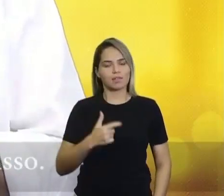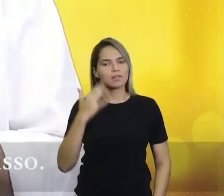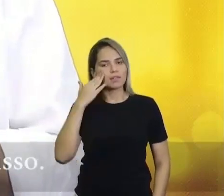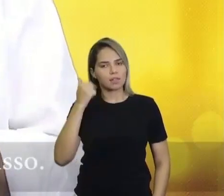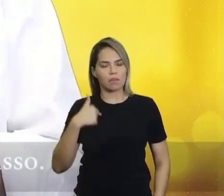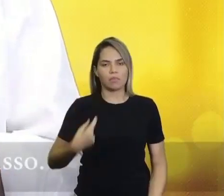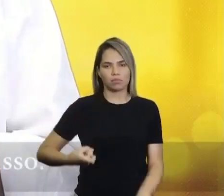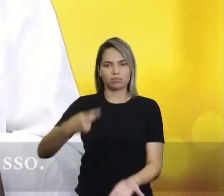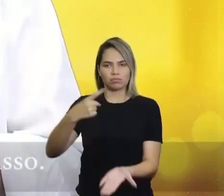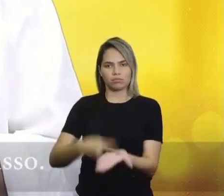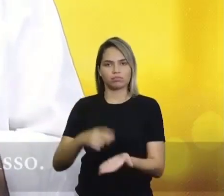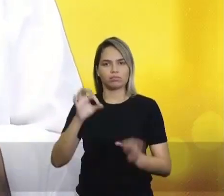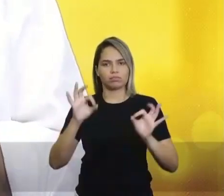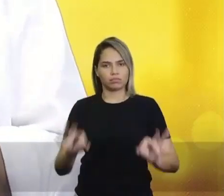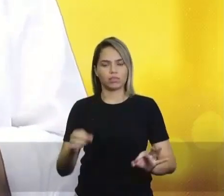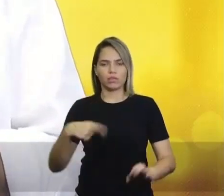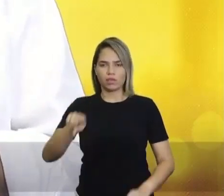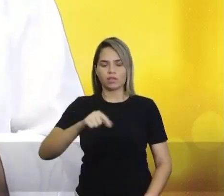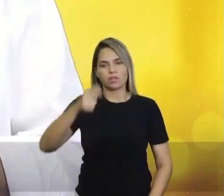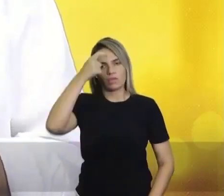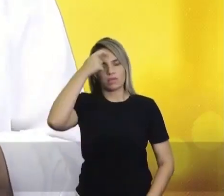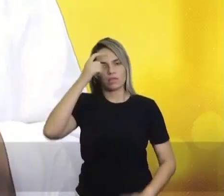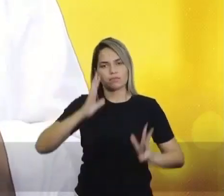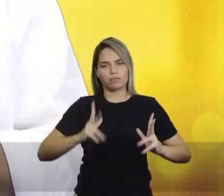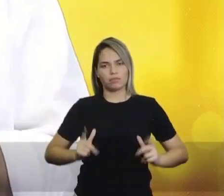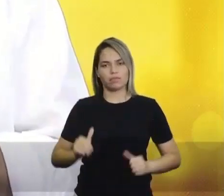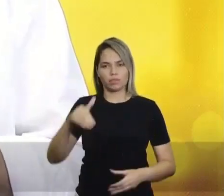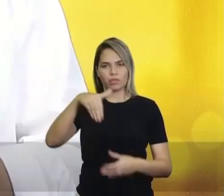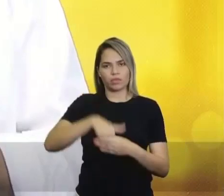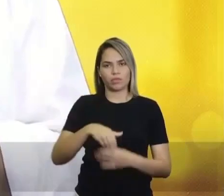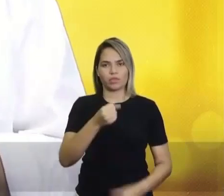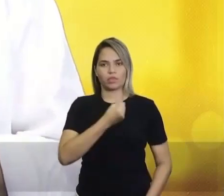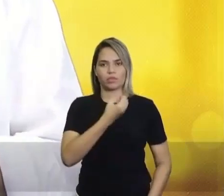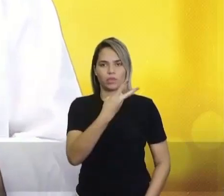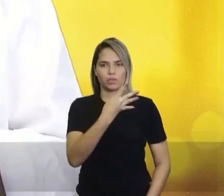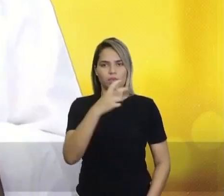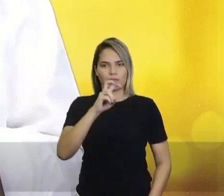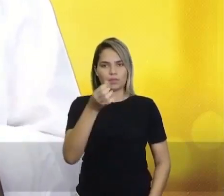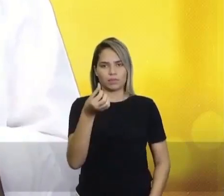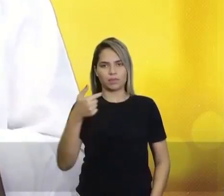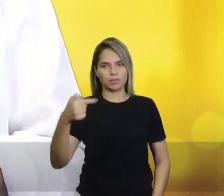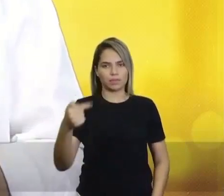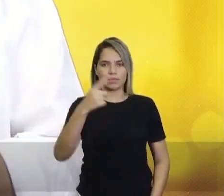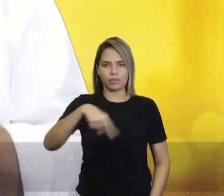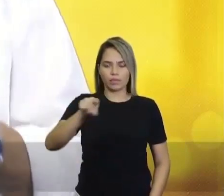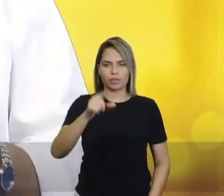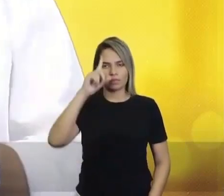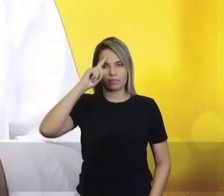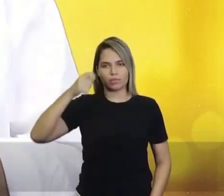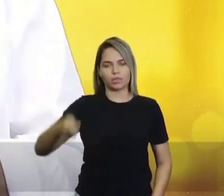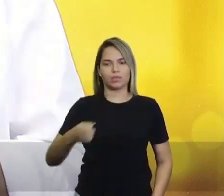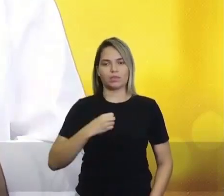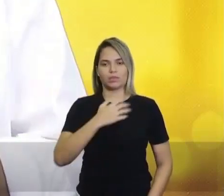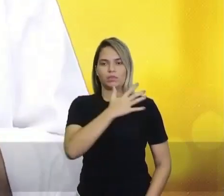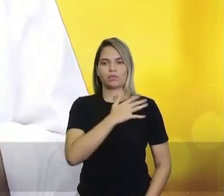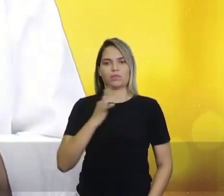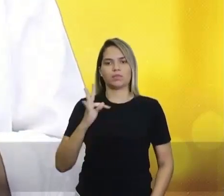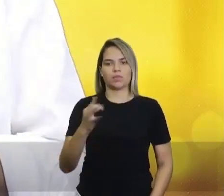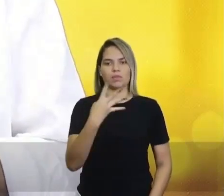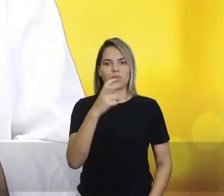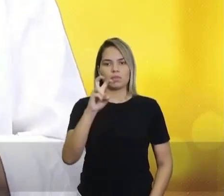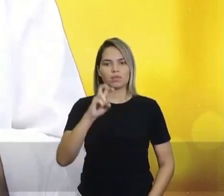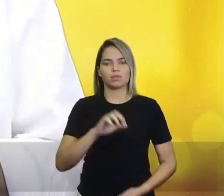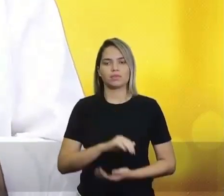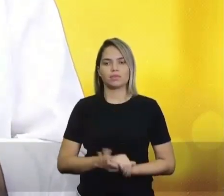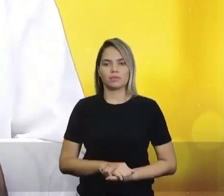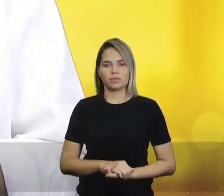de perto, sabe o meu compromisso. Vote consciente, vote ficha limpa, vote Arnaldo, 4567. Para botar moral,